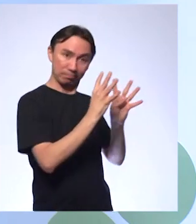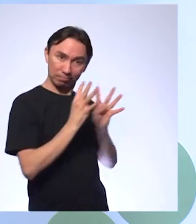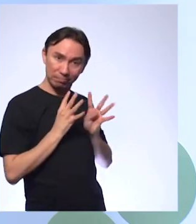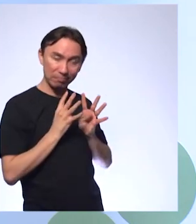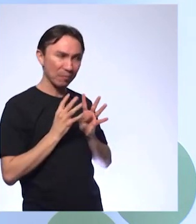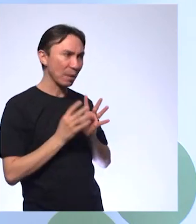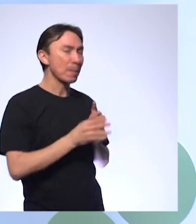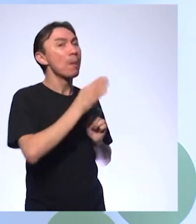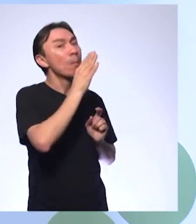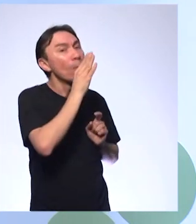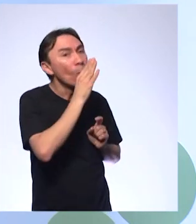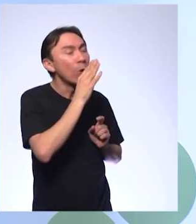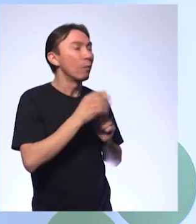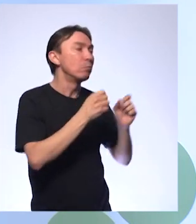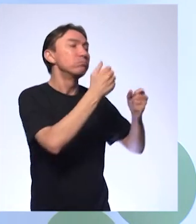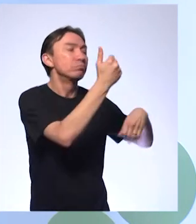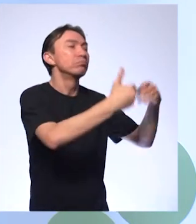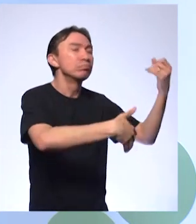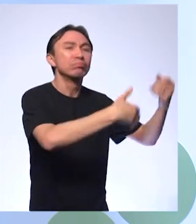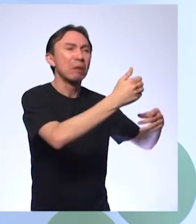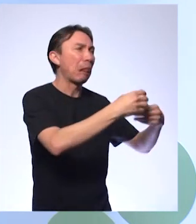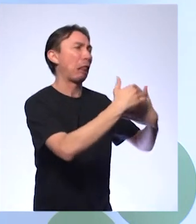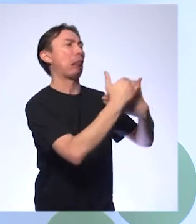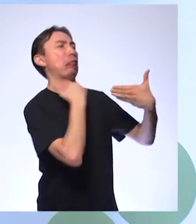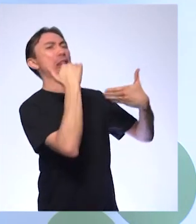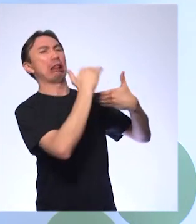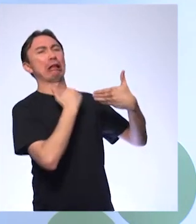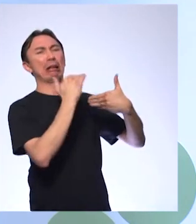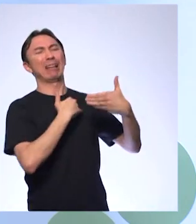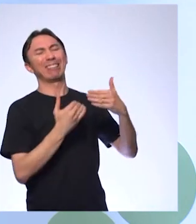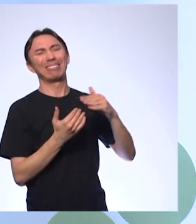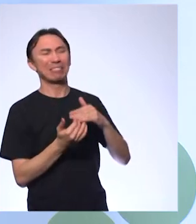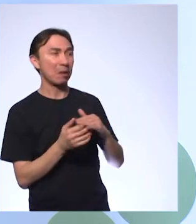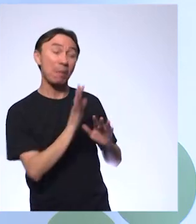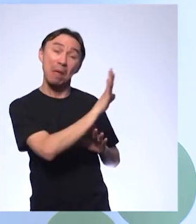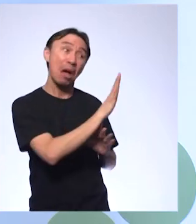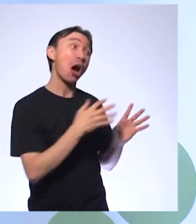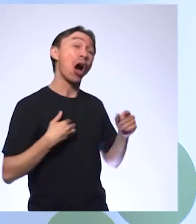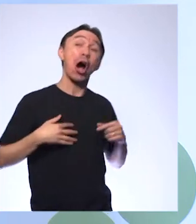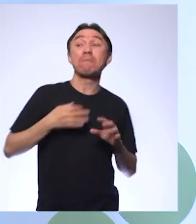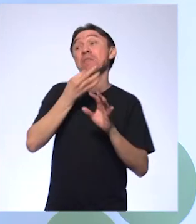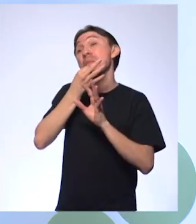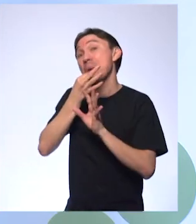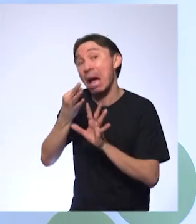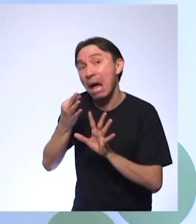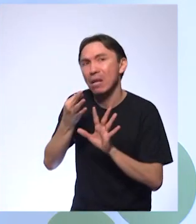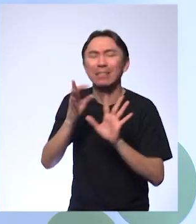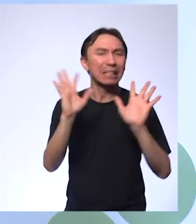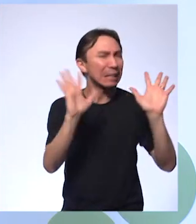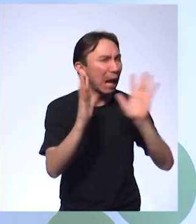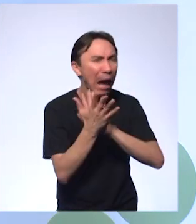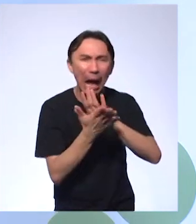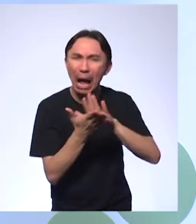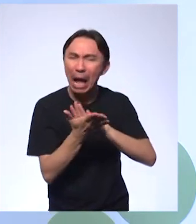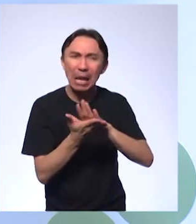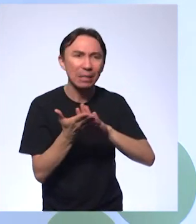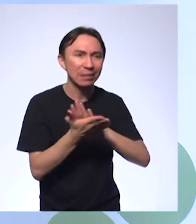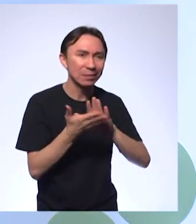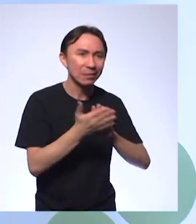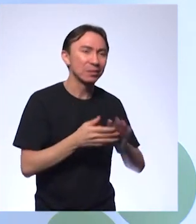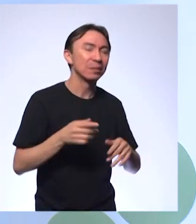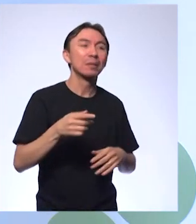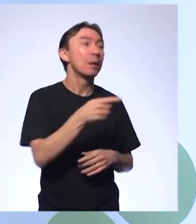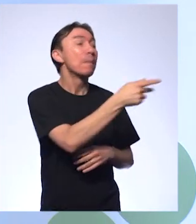silêncio, sem dar conselhos, sem que digam, se eu fosse você. A gente ama não é a pessoa que